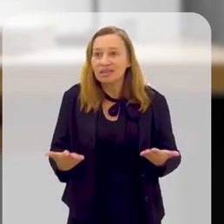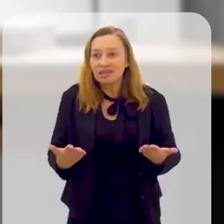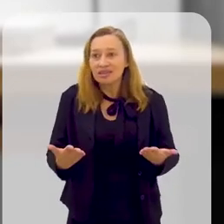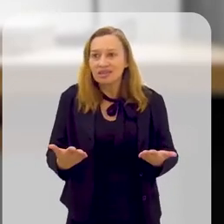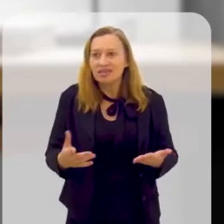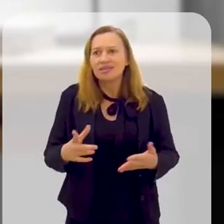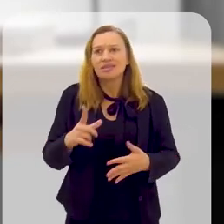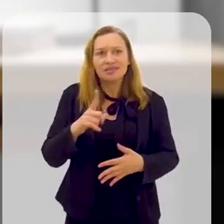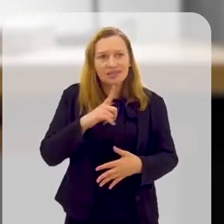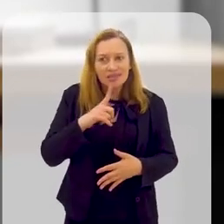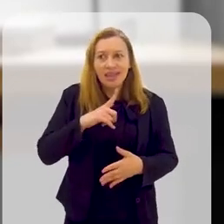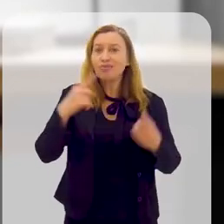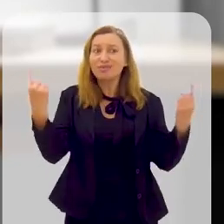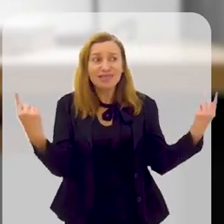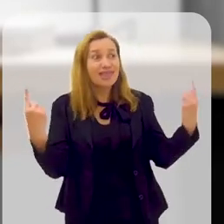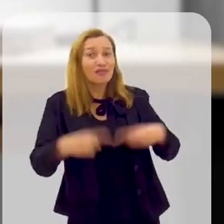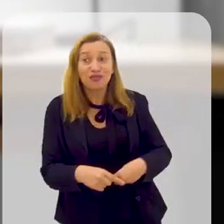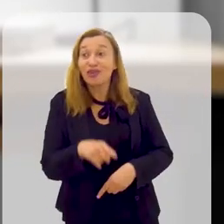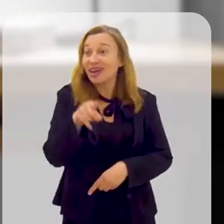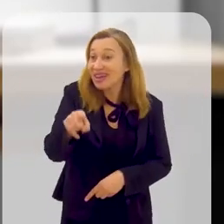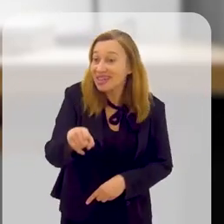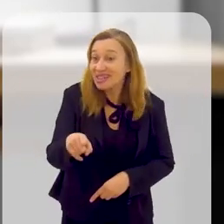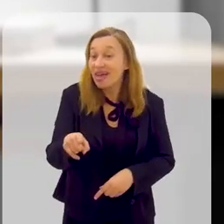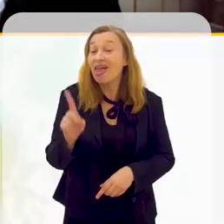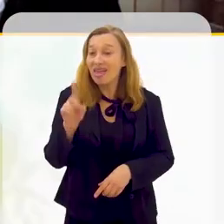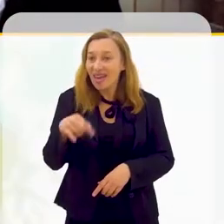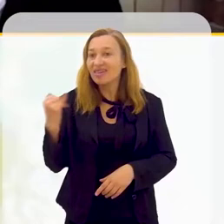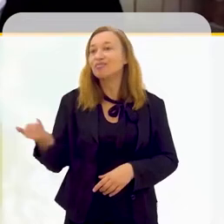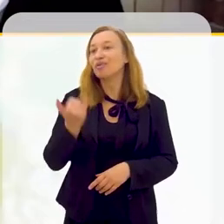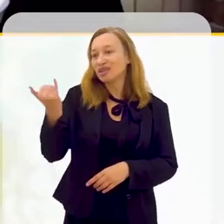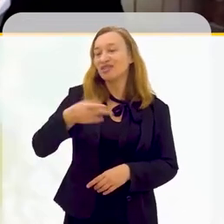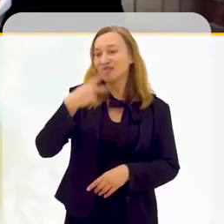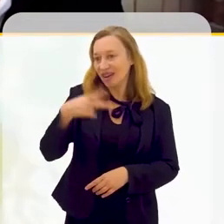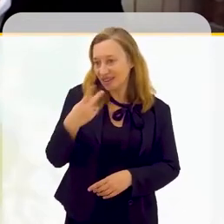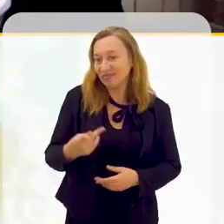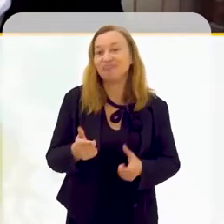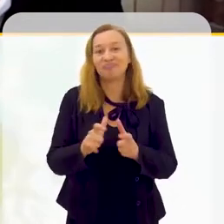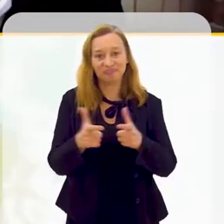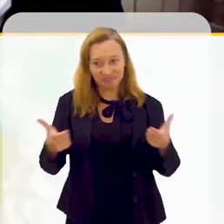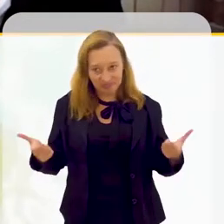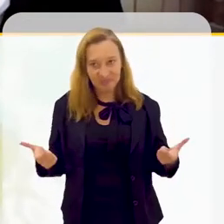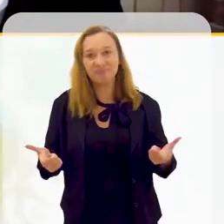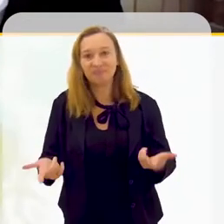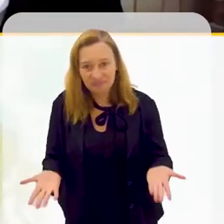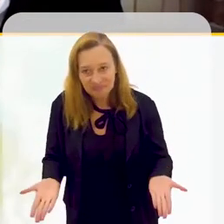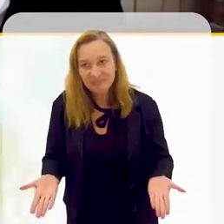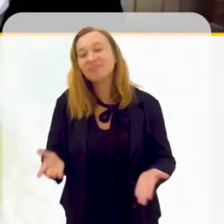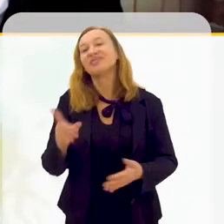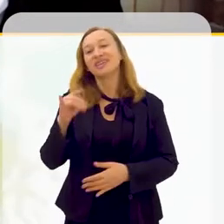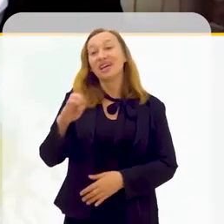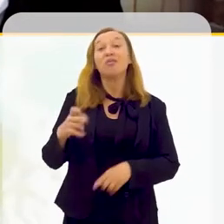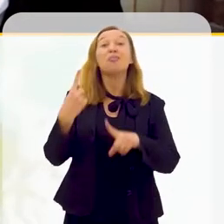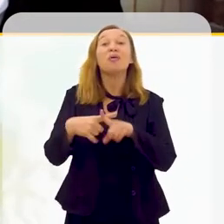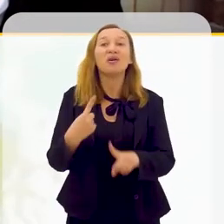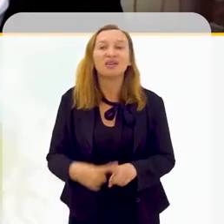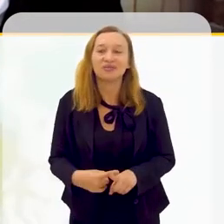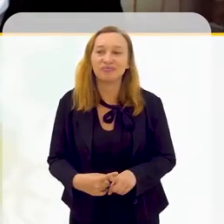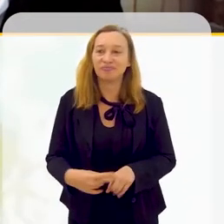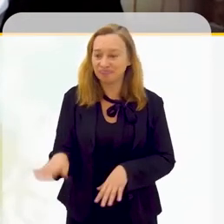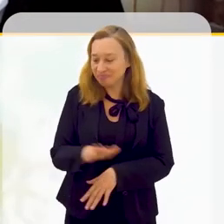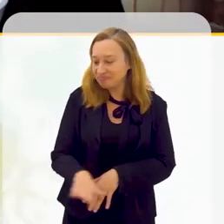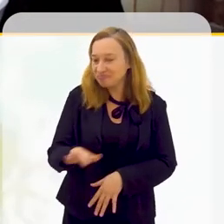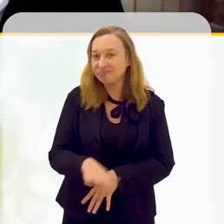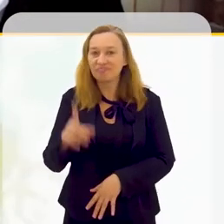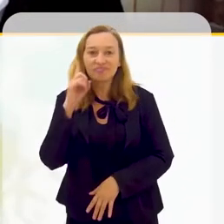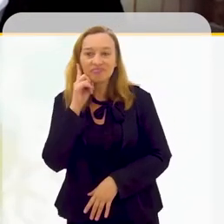a gente então ainda existe esse desafio é muito importante falar disso agora imenso Daniela